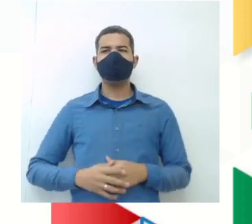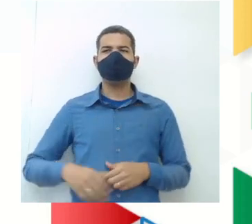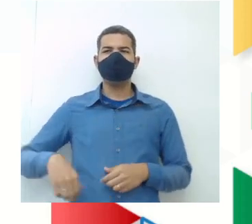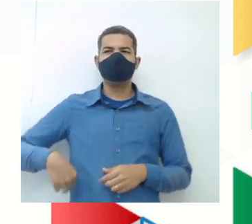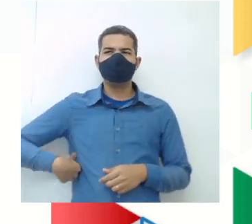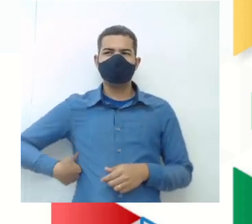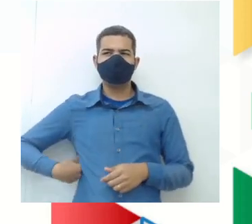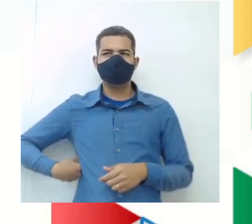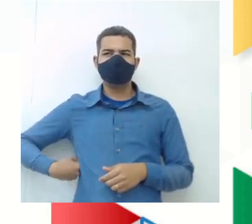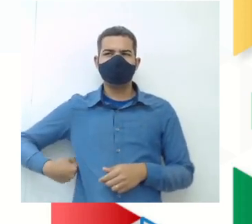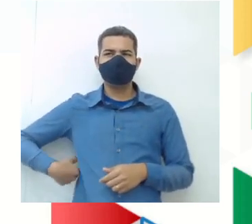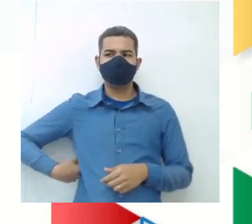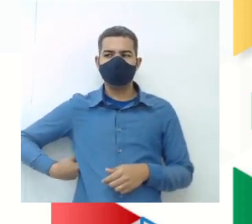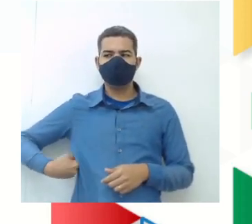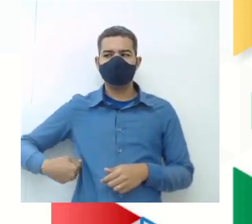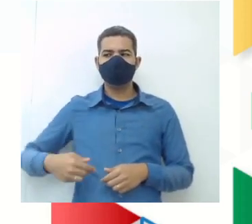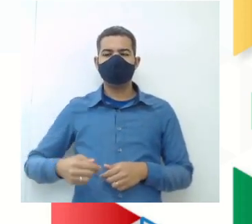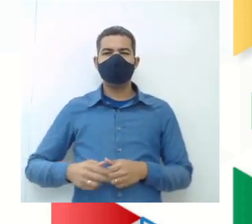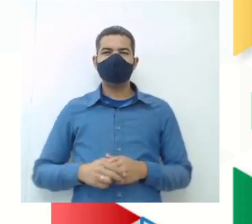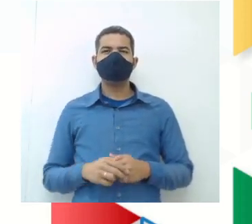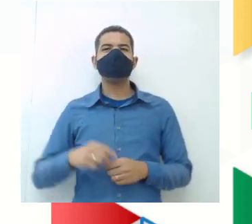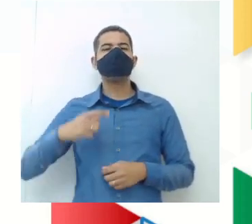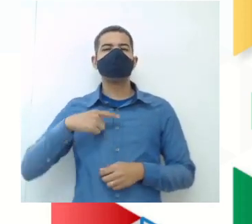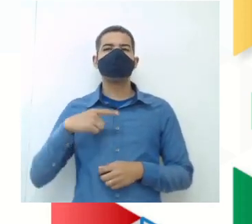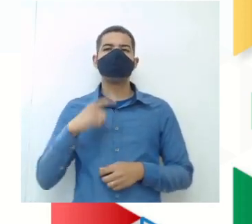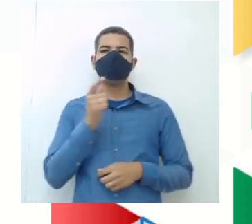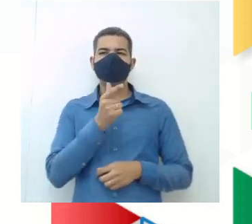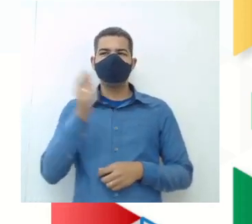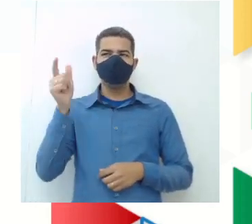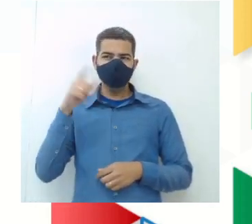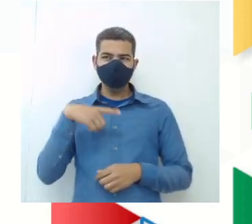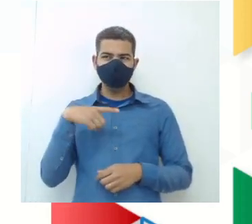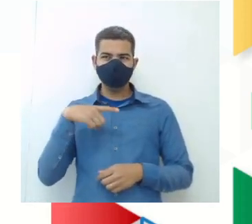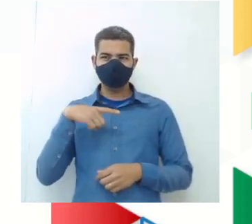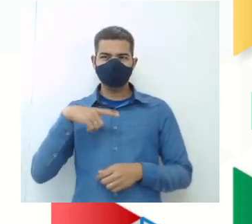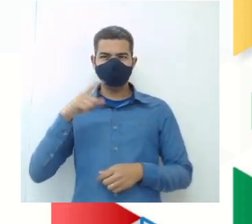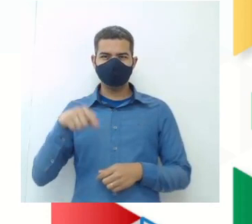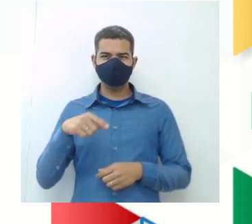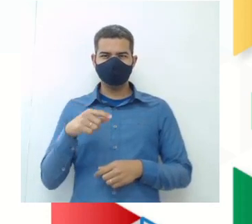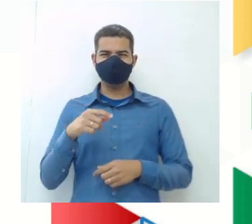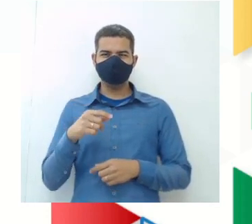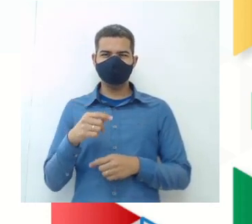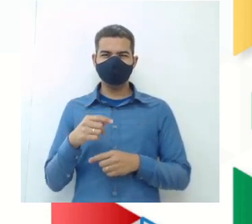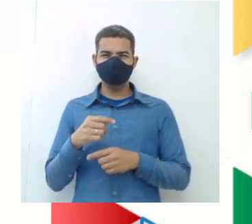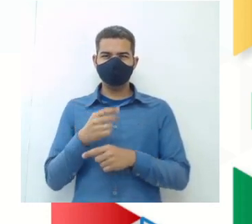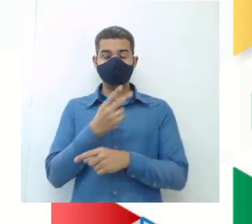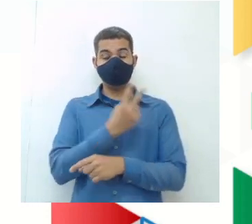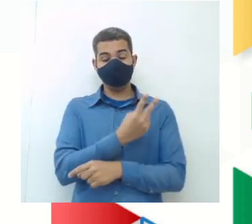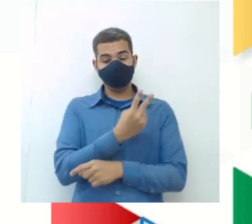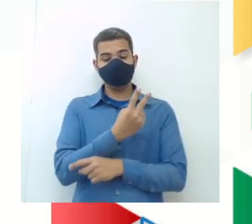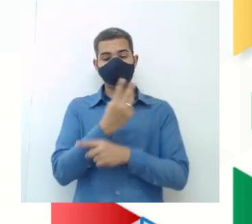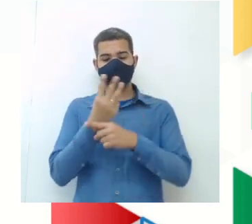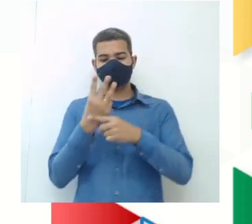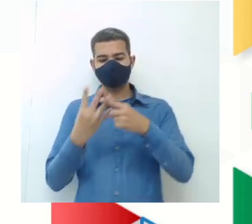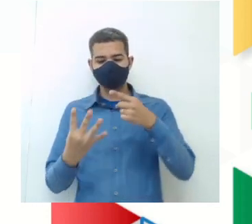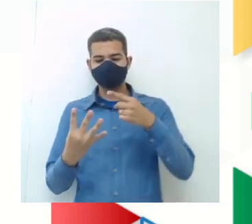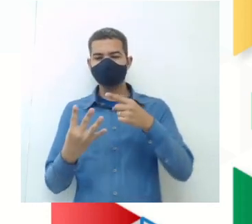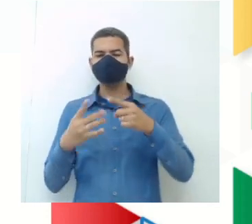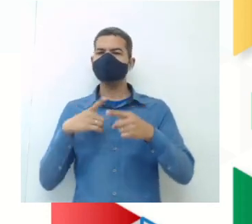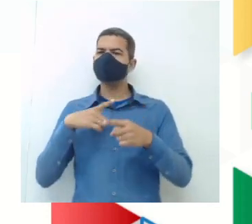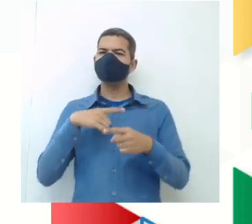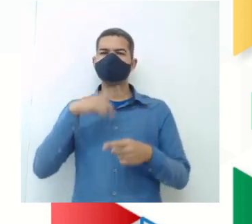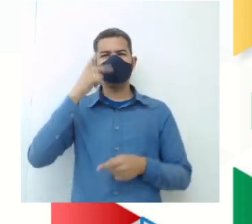vem comigo, ó. Agora vamos pegar outra parte que é 2 3/4 de xícaras de chá de açúcar. Vou fazer